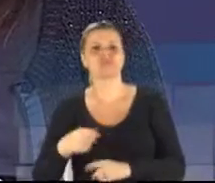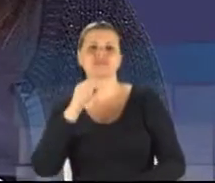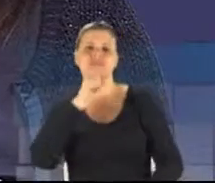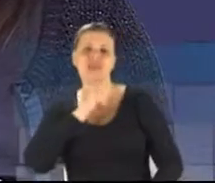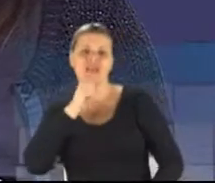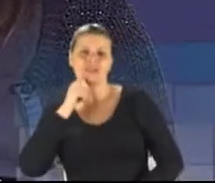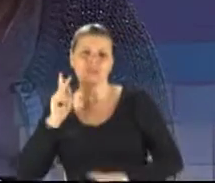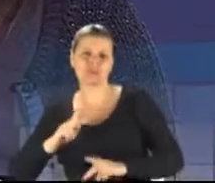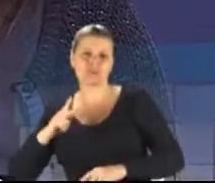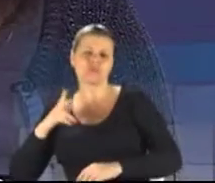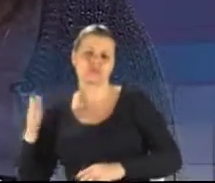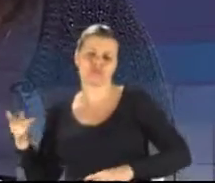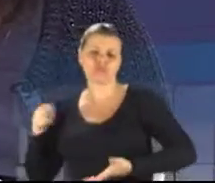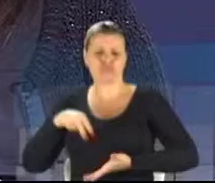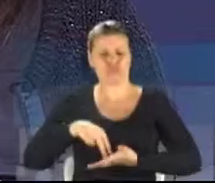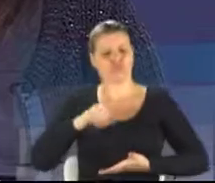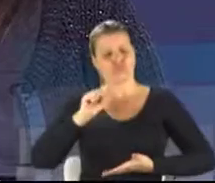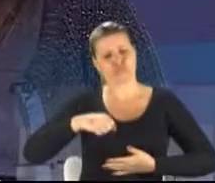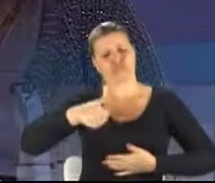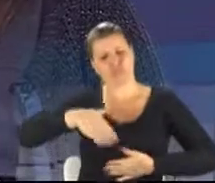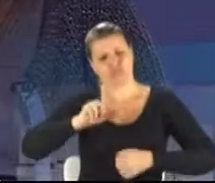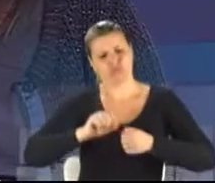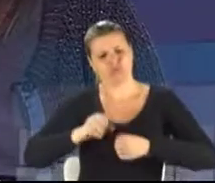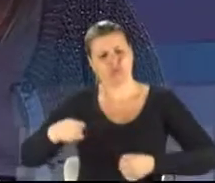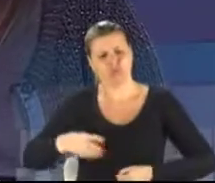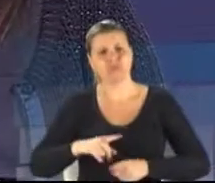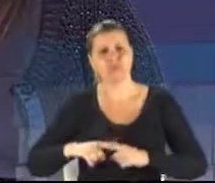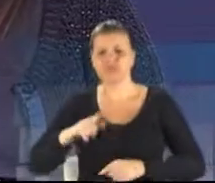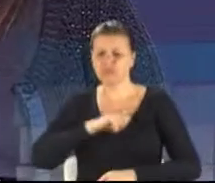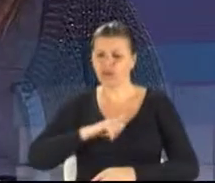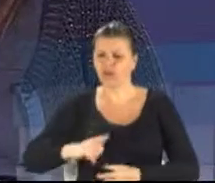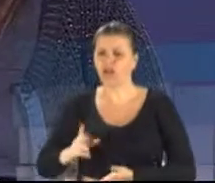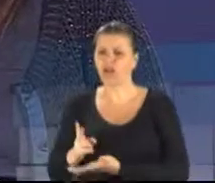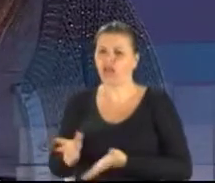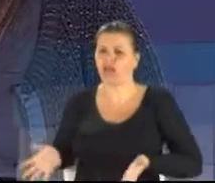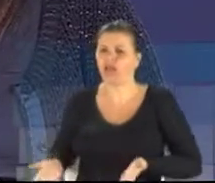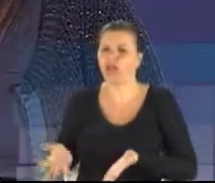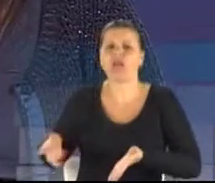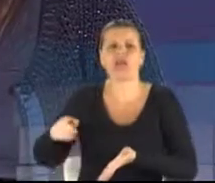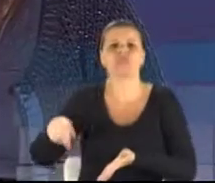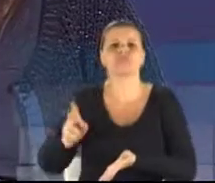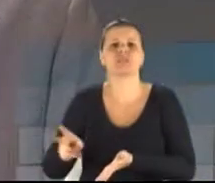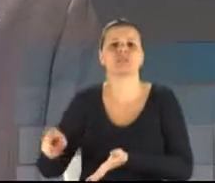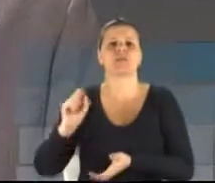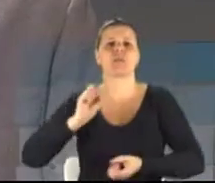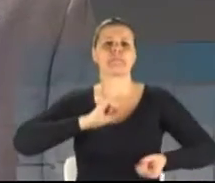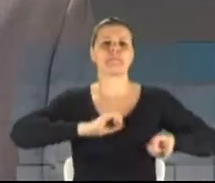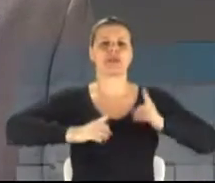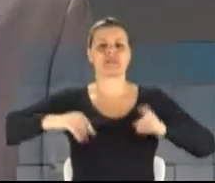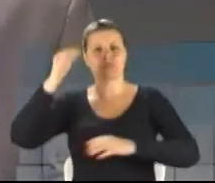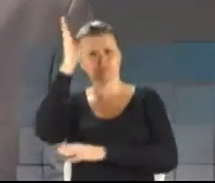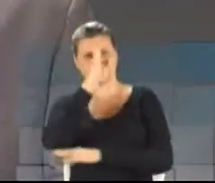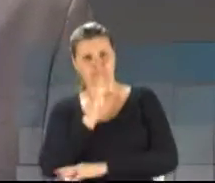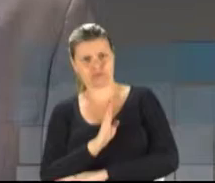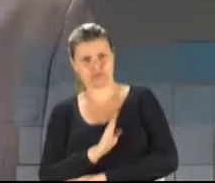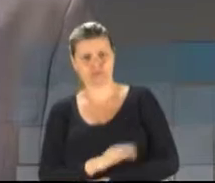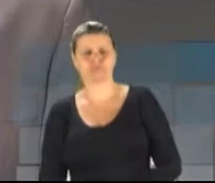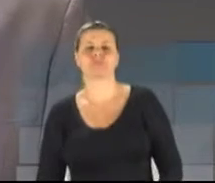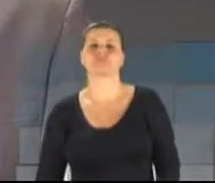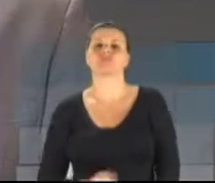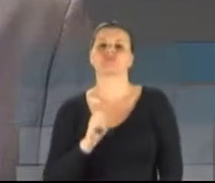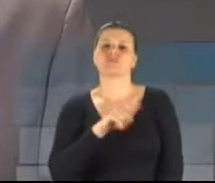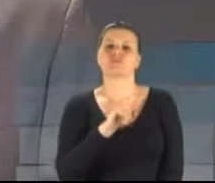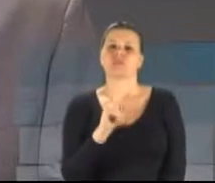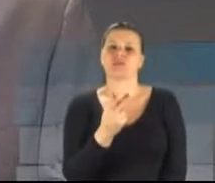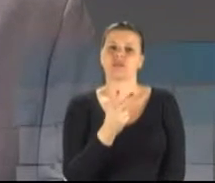que vão construir o novo mas acabam sempre governando pros mesmos que estão dominando o Brasil candidato Souza tem